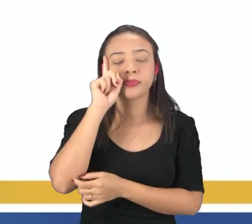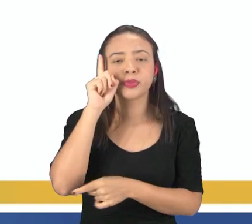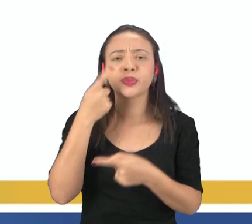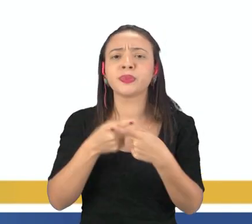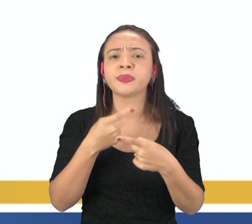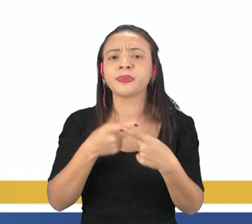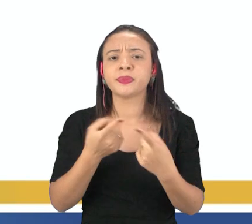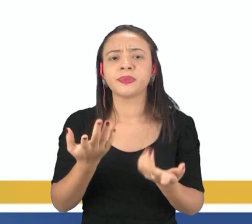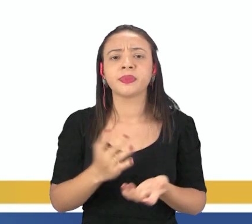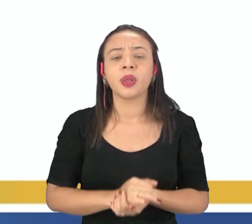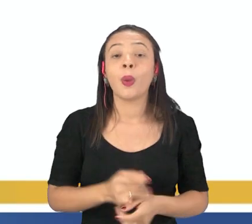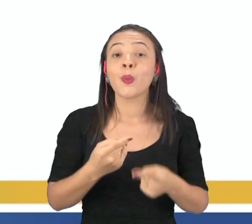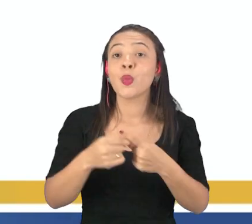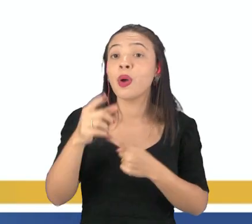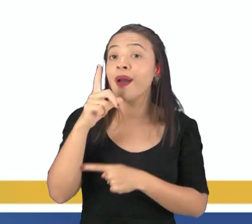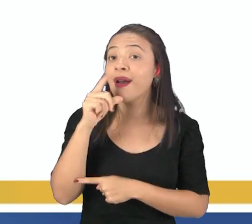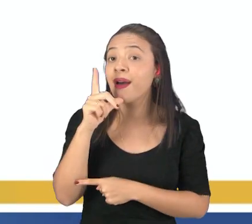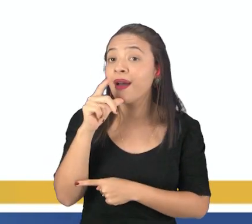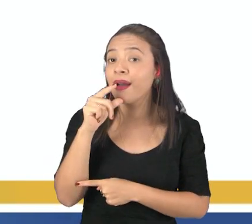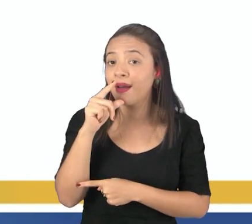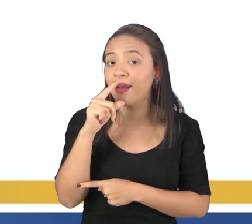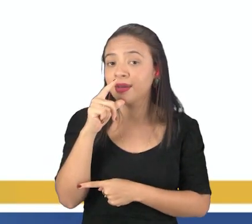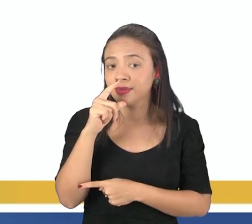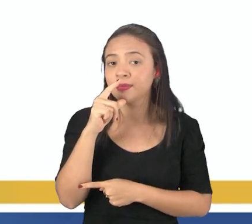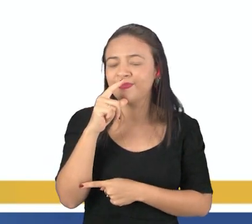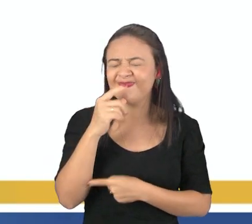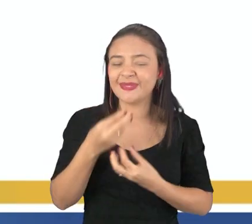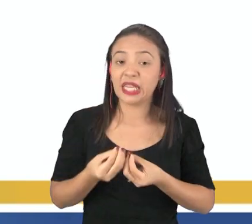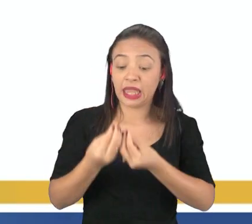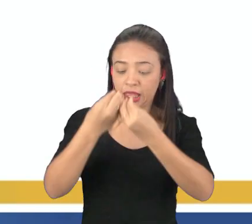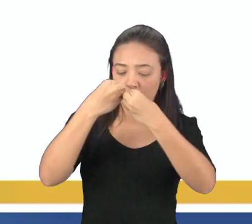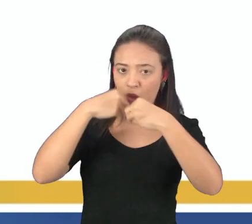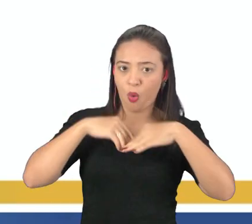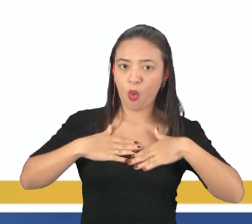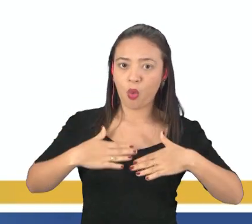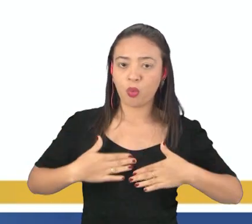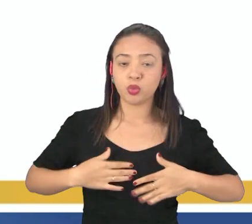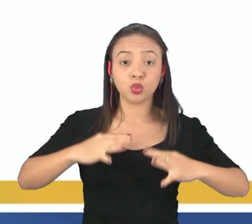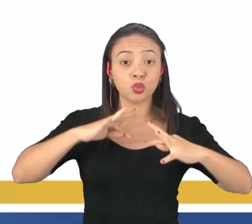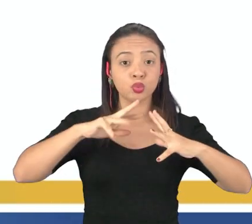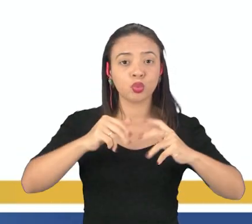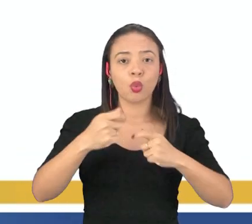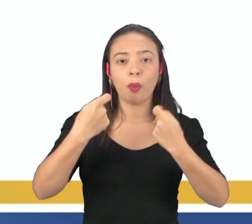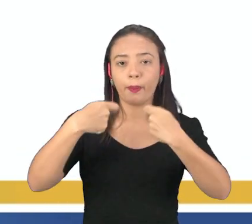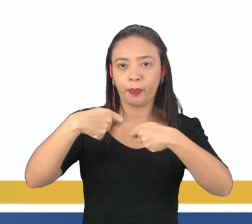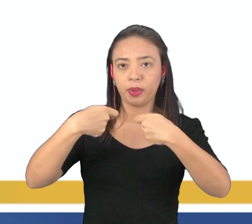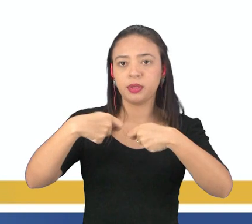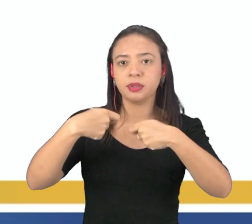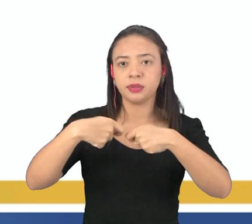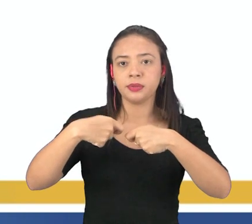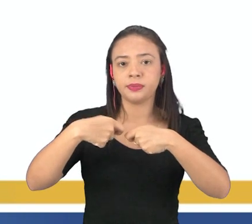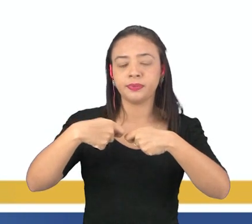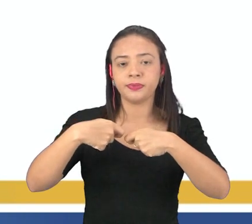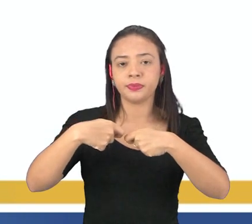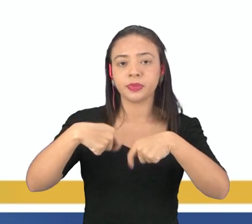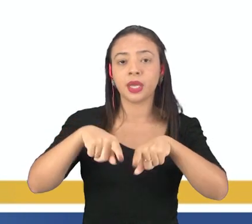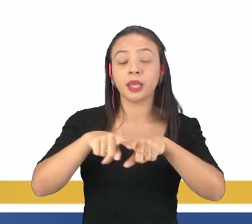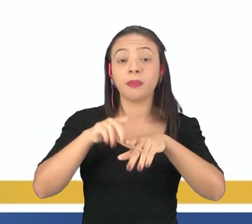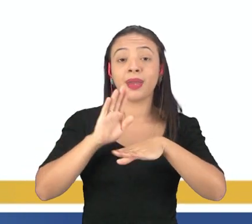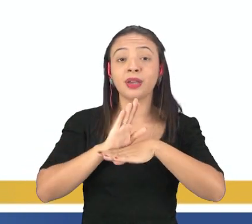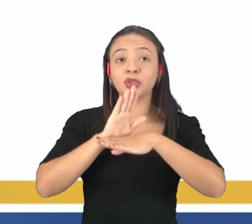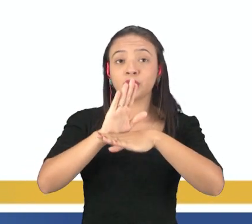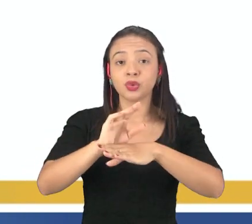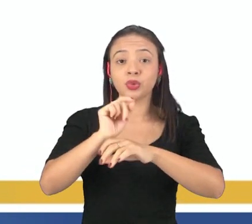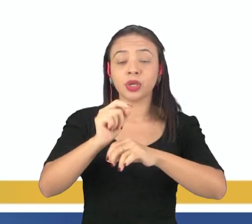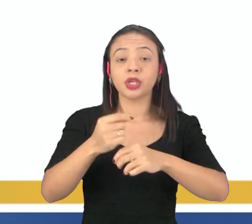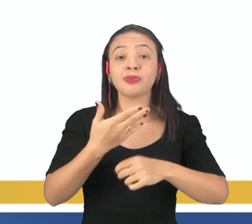água diária. Por quê? Porque a água ela vai dar ao teu corpo o bem-estar que ele precisa e vai ajudar